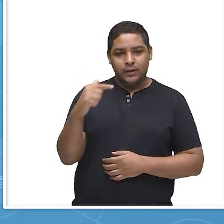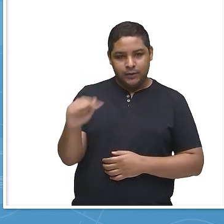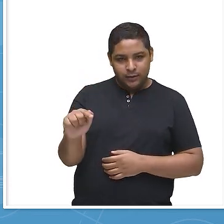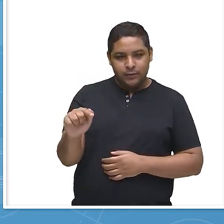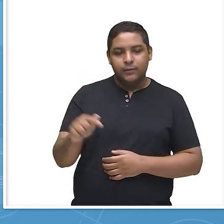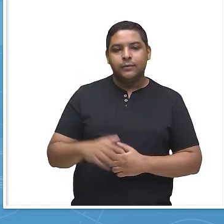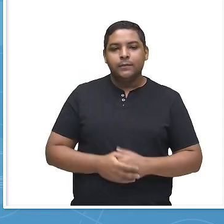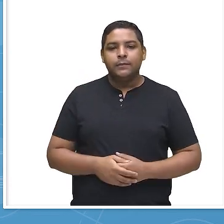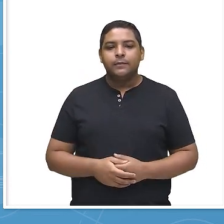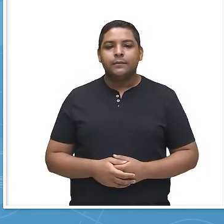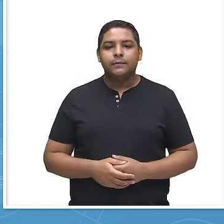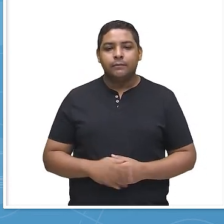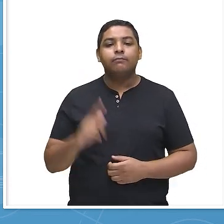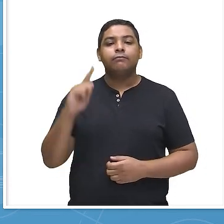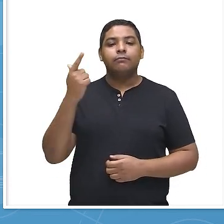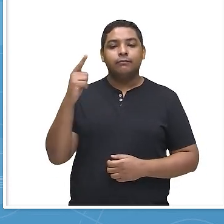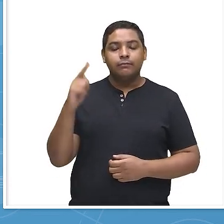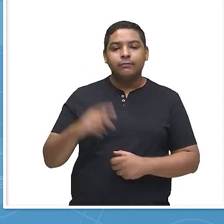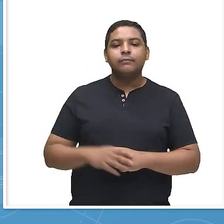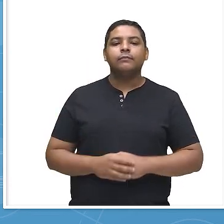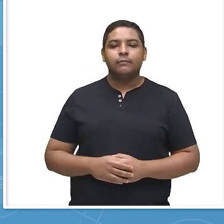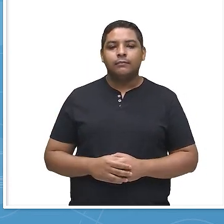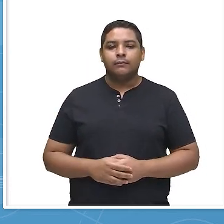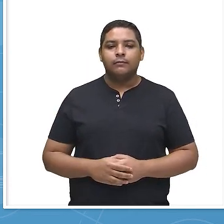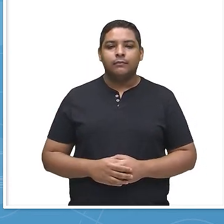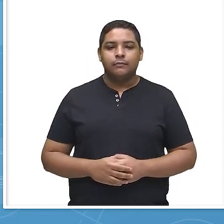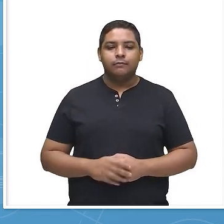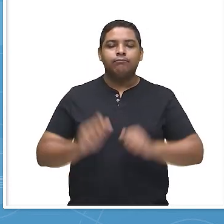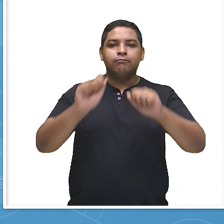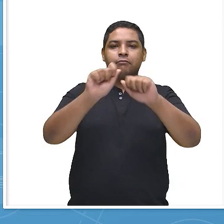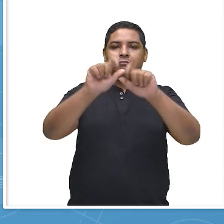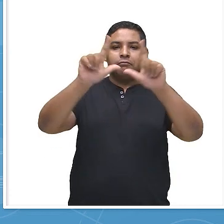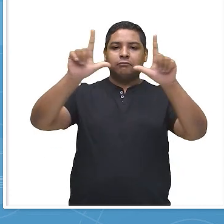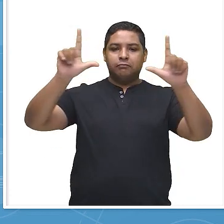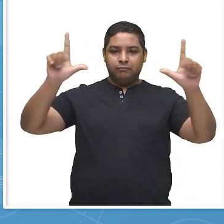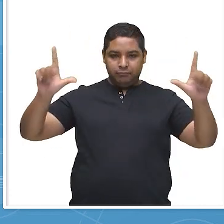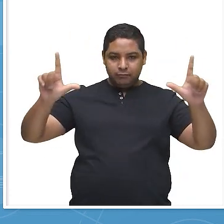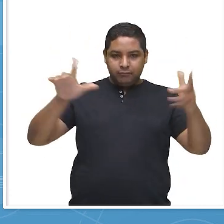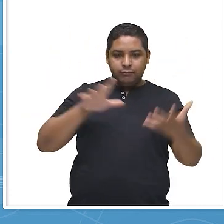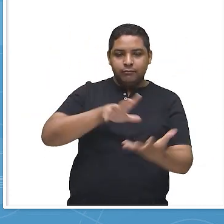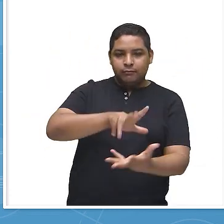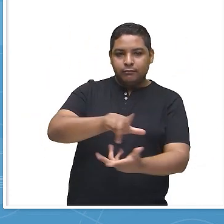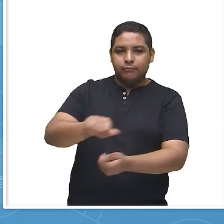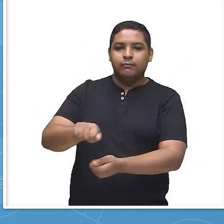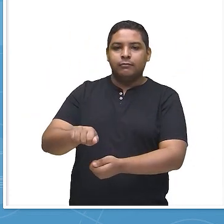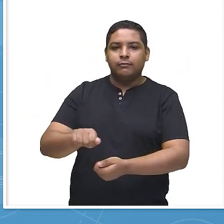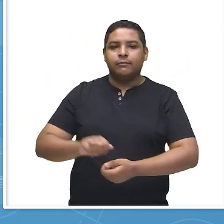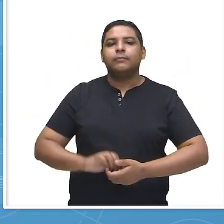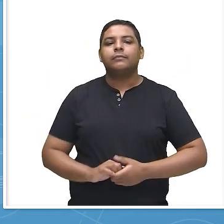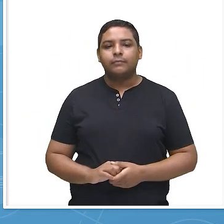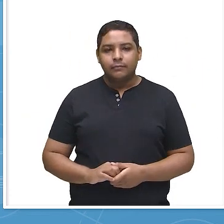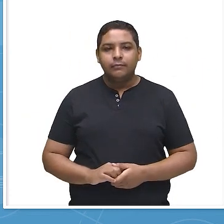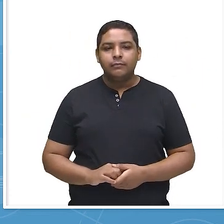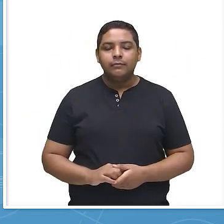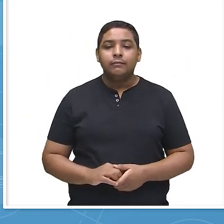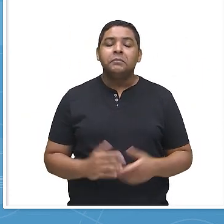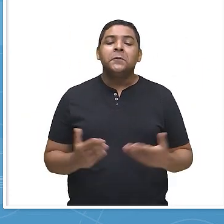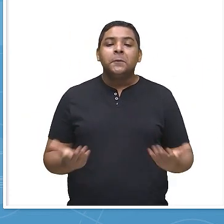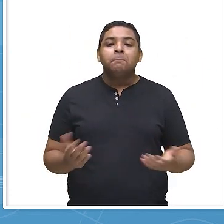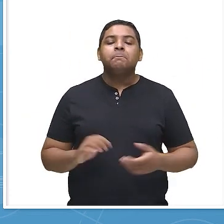87. Aula de geografia, e nós vamos falar agora sobre as paisagens do mundo. Muito bem,